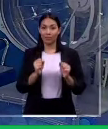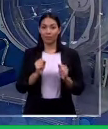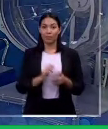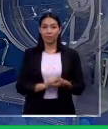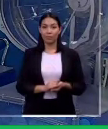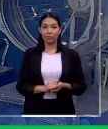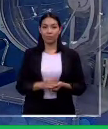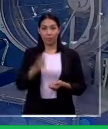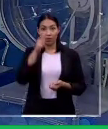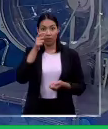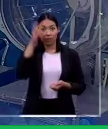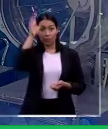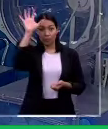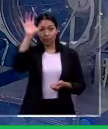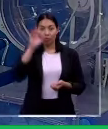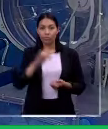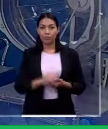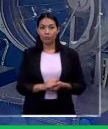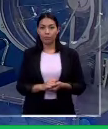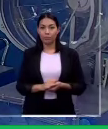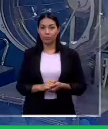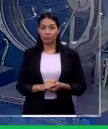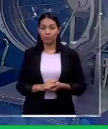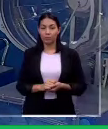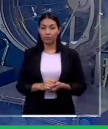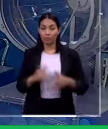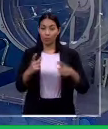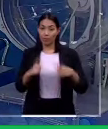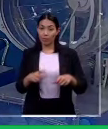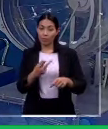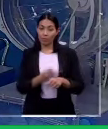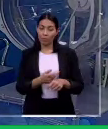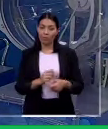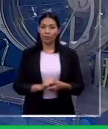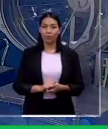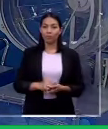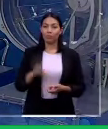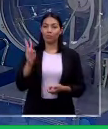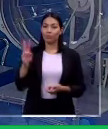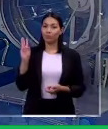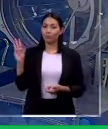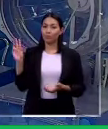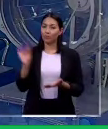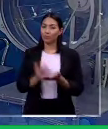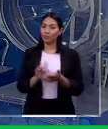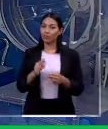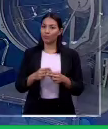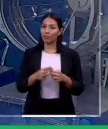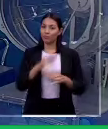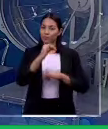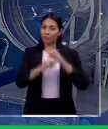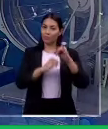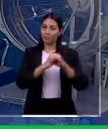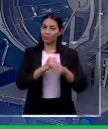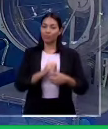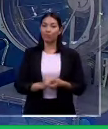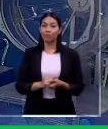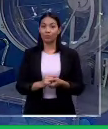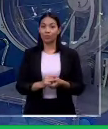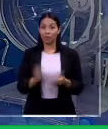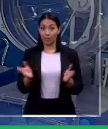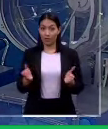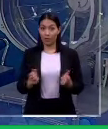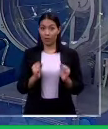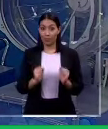conferir todos os detalhes. Tivemos apostas vencedoras direto no site oficial da Caixa. E a partir de agora você pode acompanhar